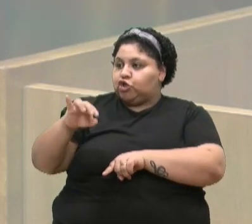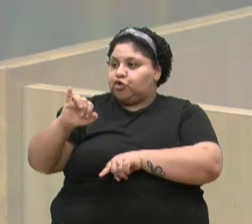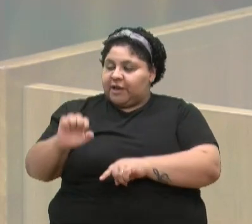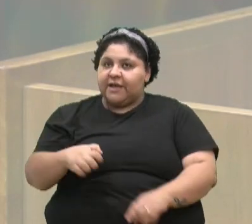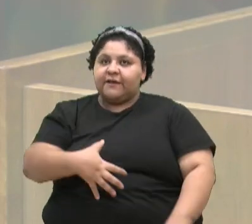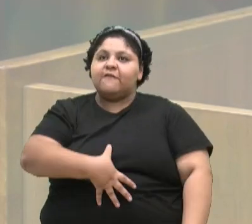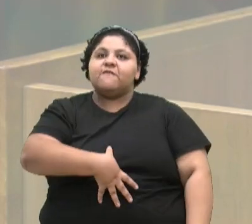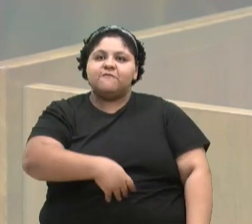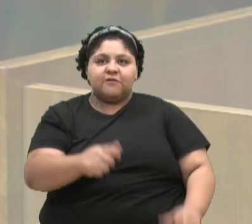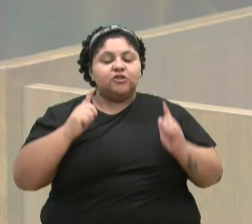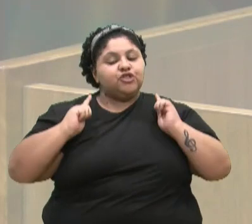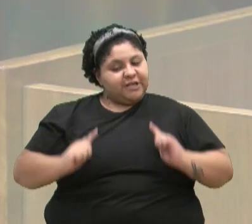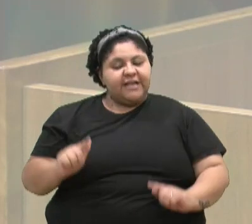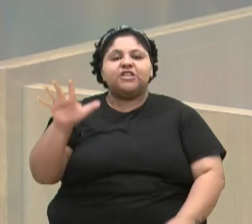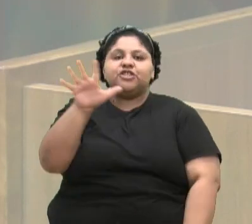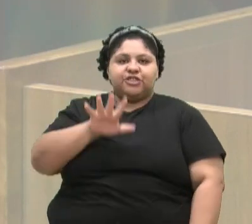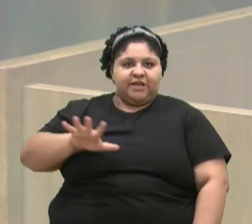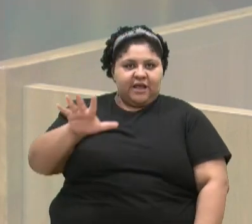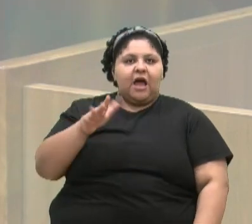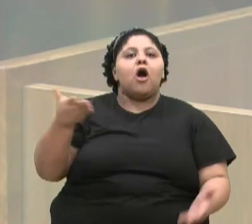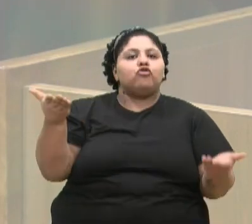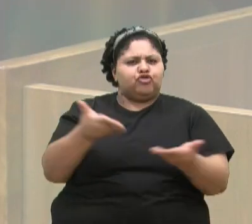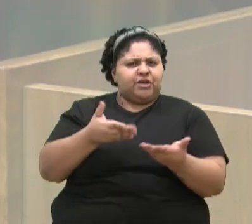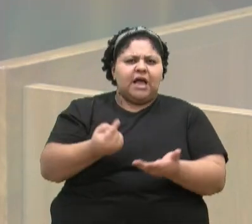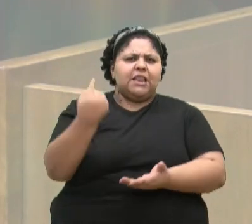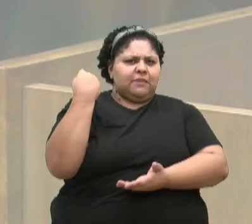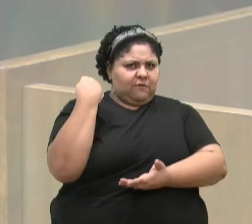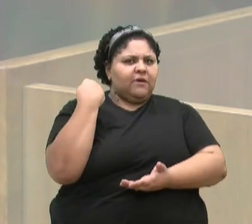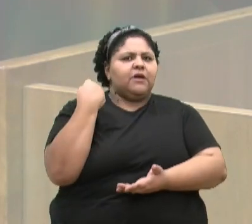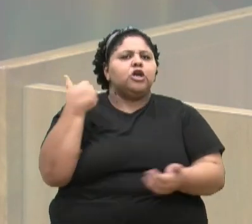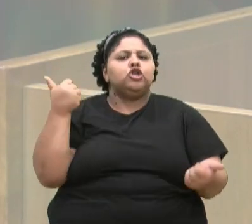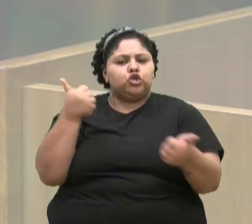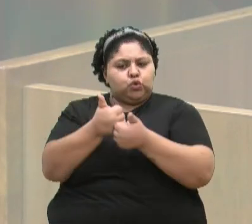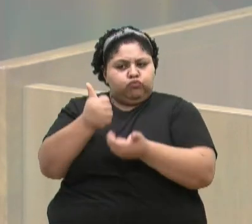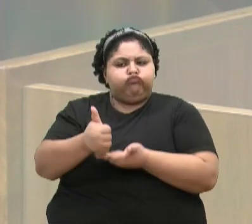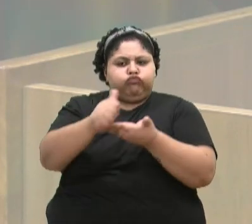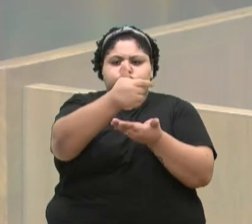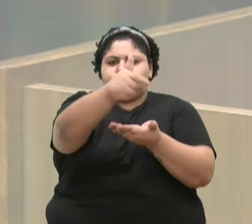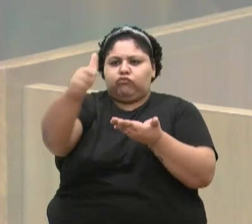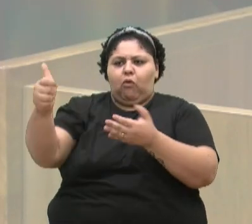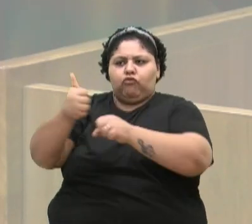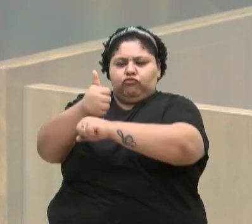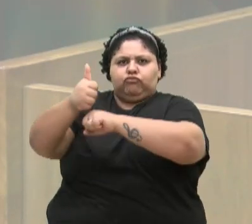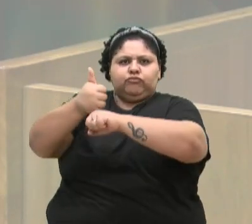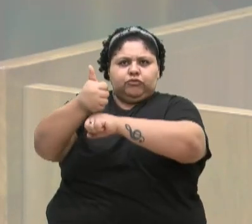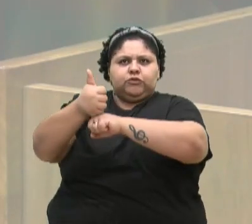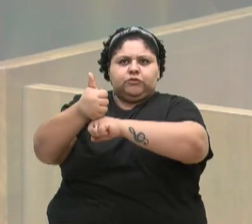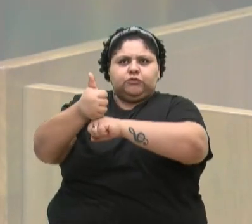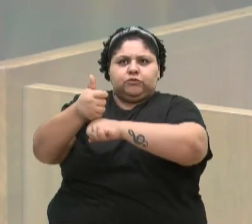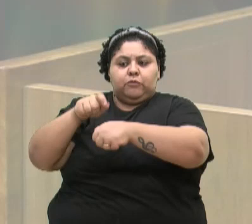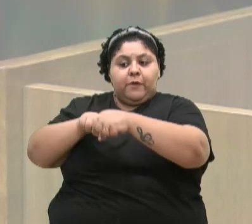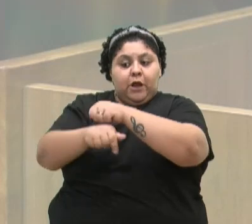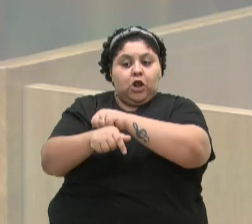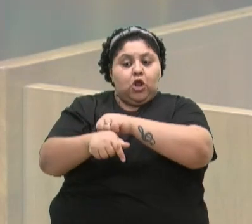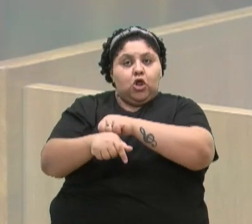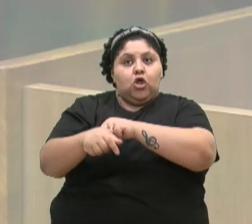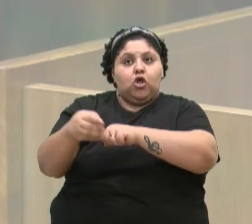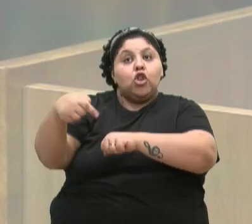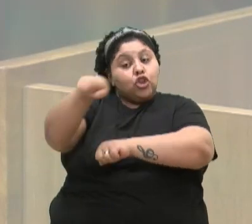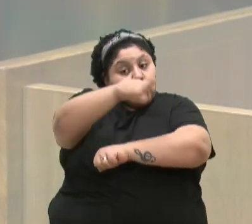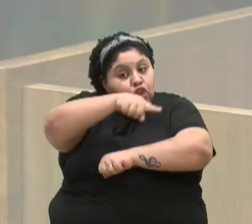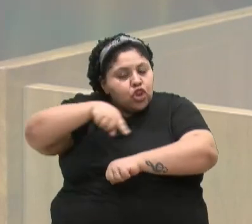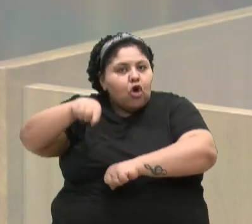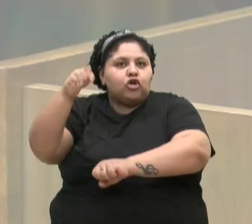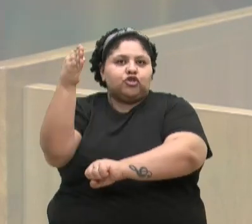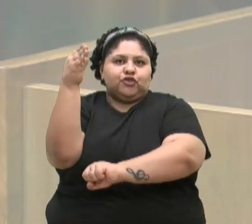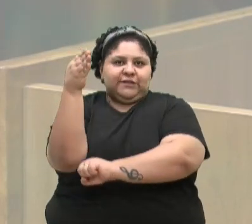também gerente-geral do hotel e que tem contribuído, juntamente com os demais investidores, para que o nosso hotel, eu digo nosso,